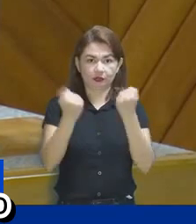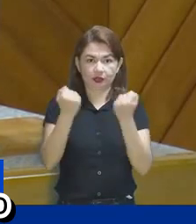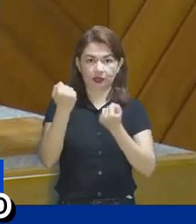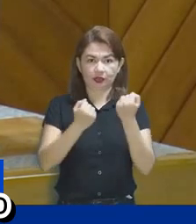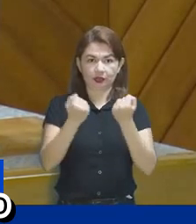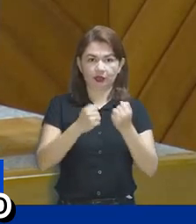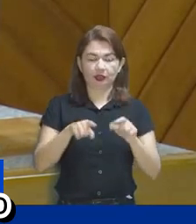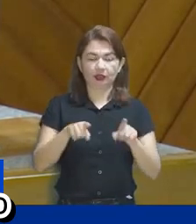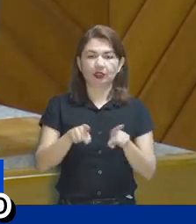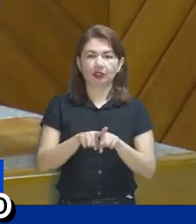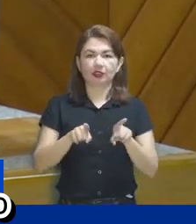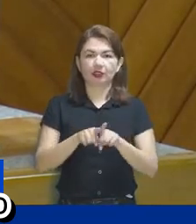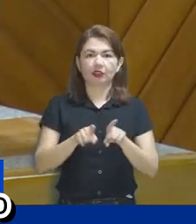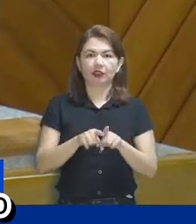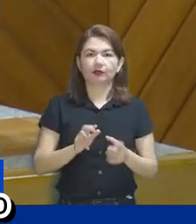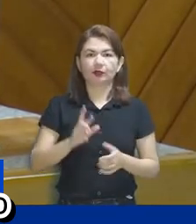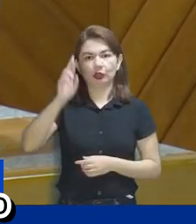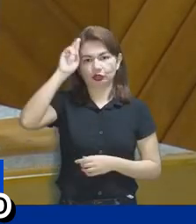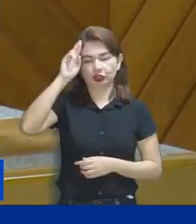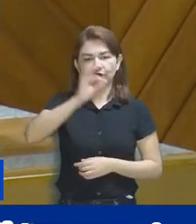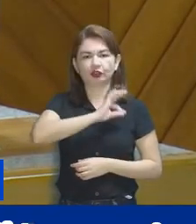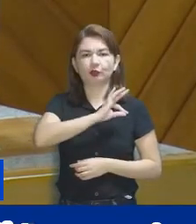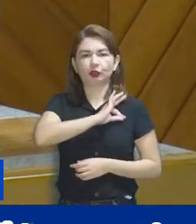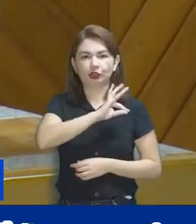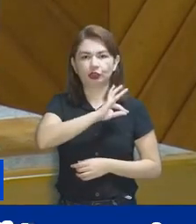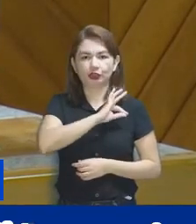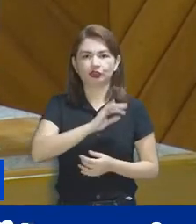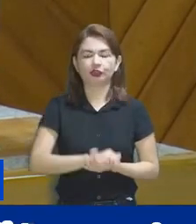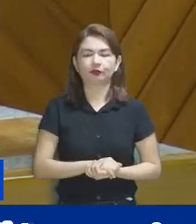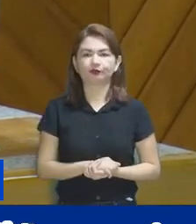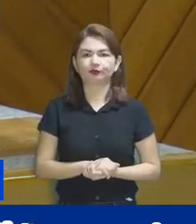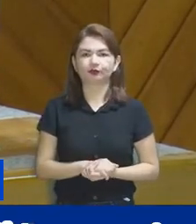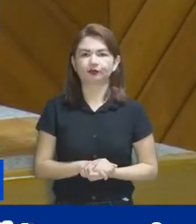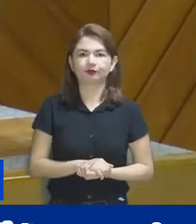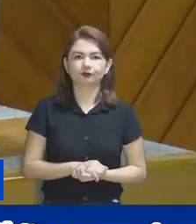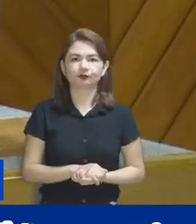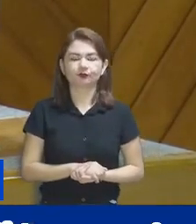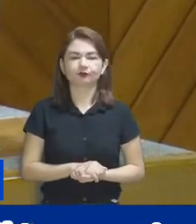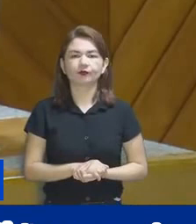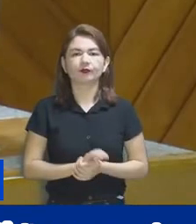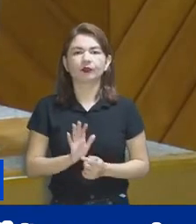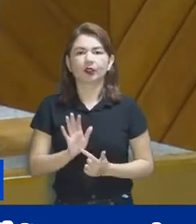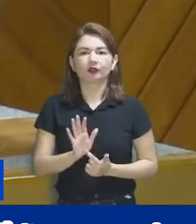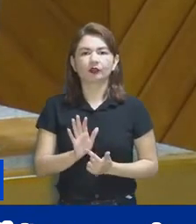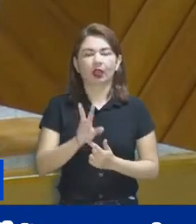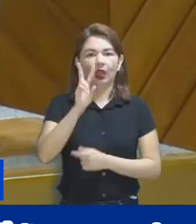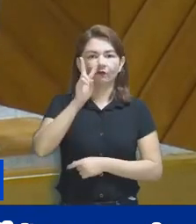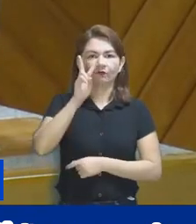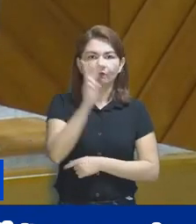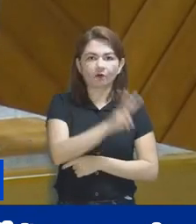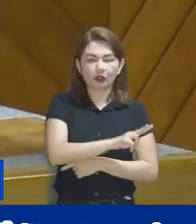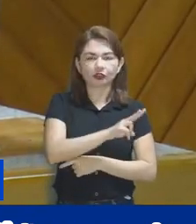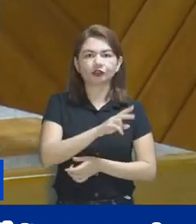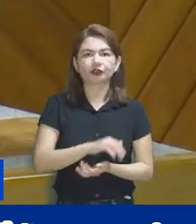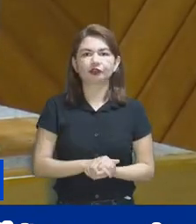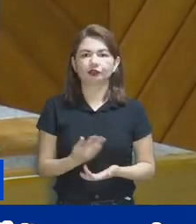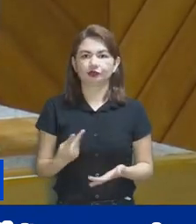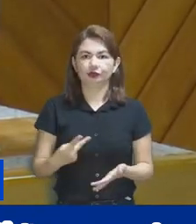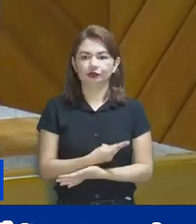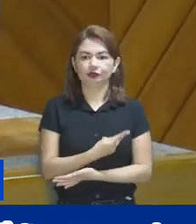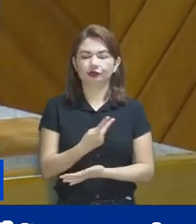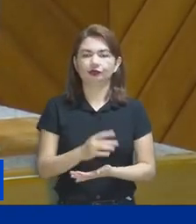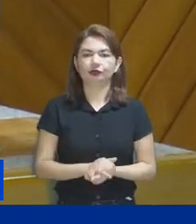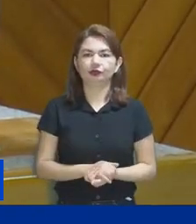pela autoridade policial que conduziu o flagranteado revelaram fortes indícios de ocorrência dos